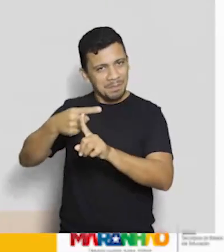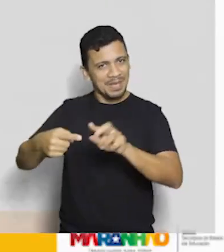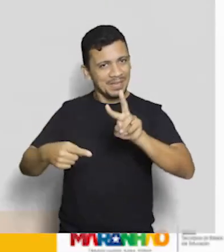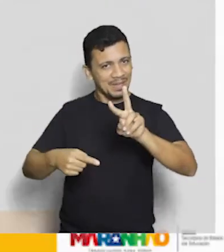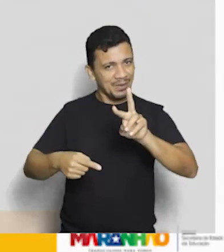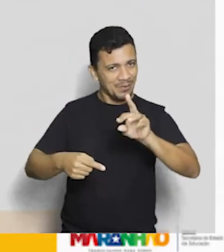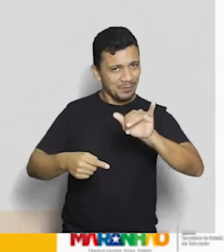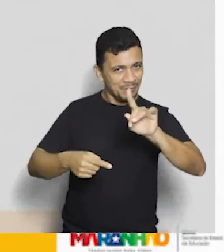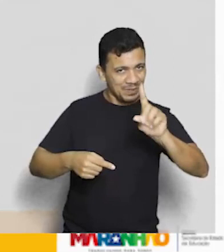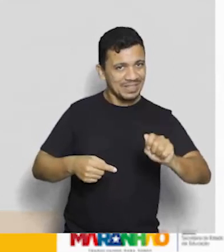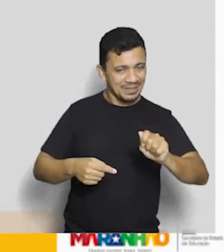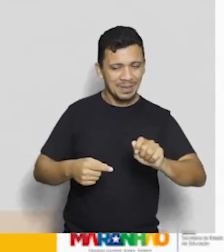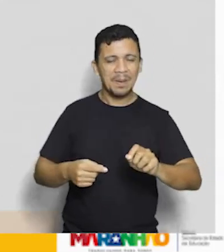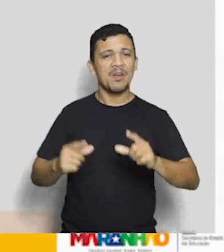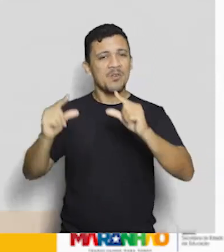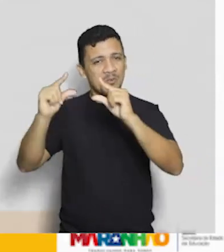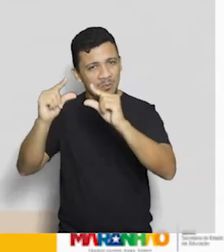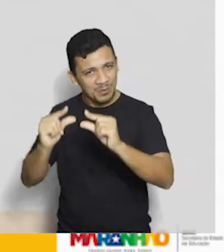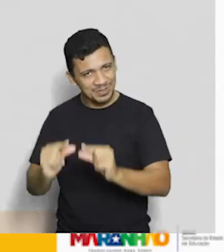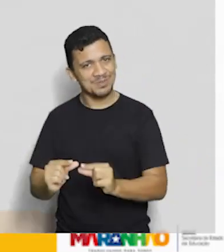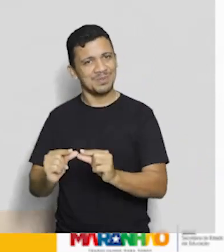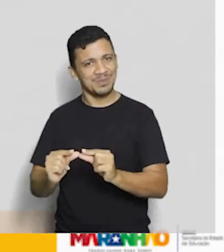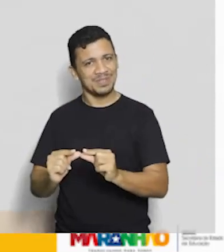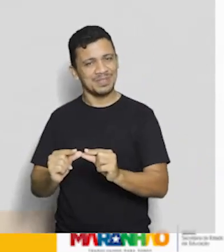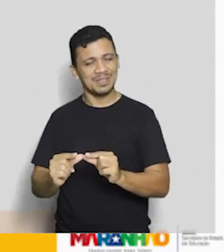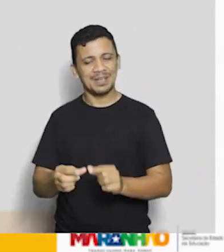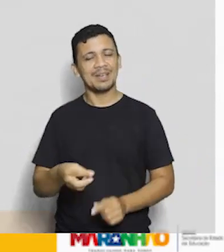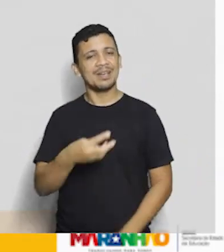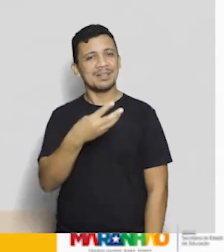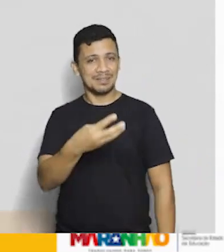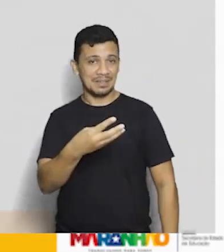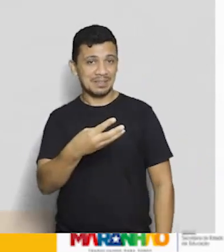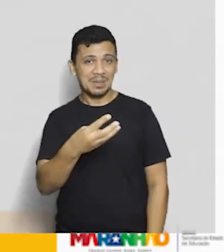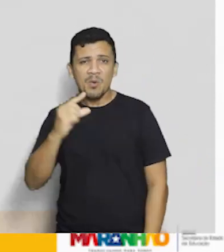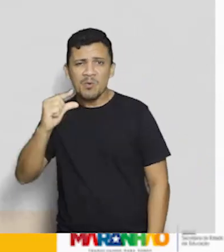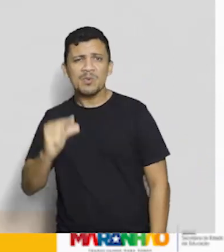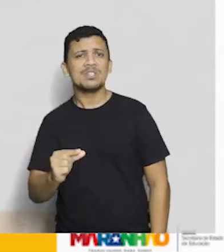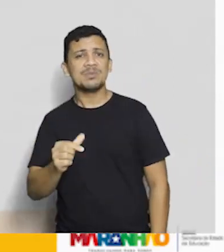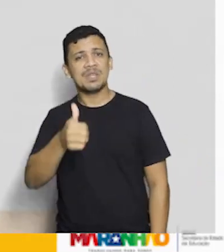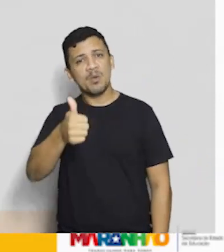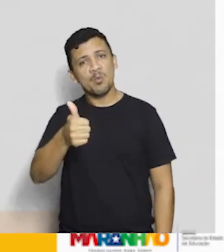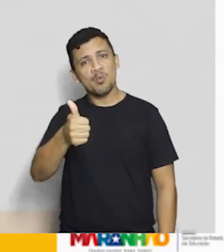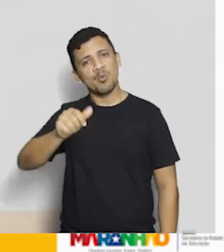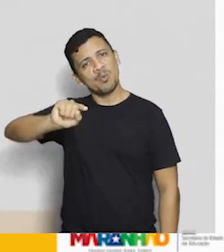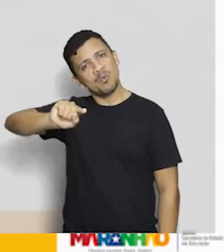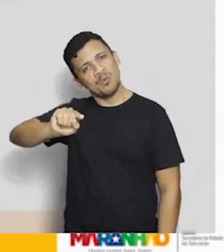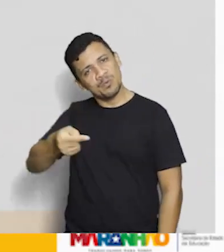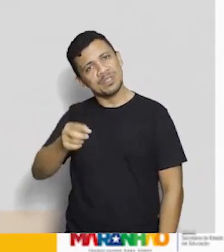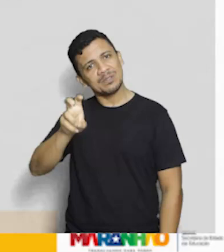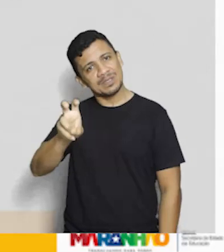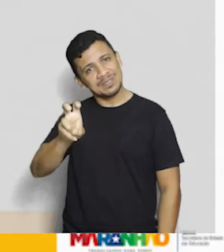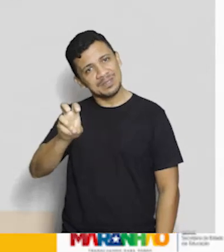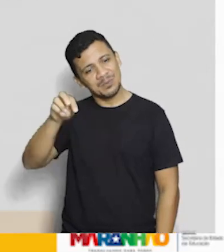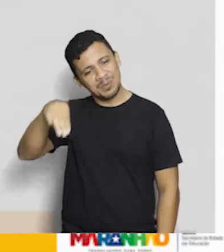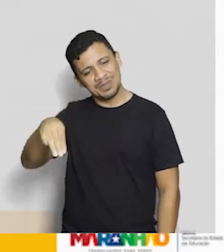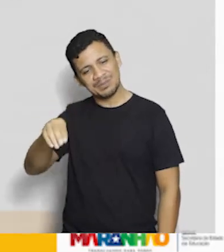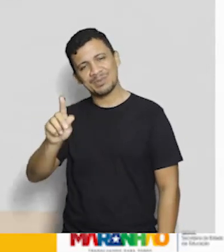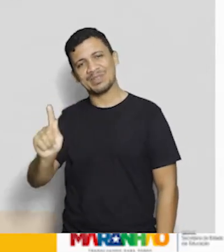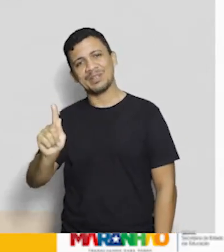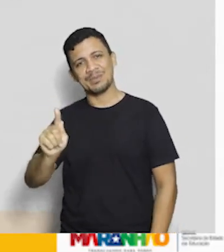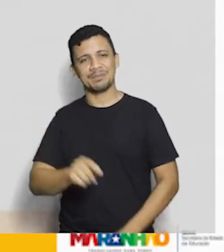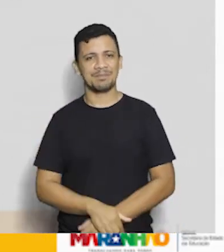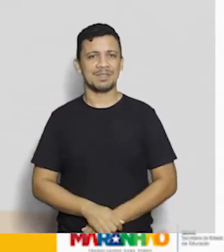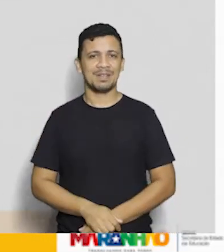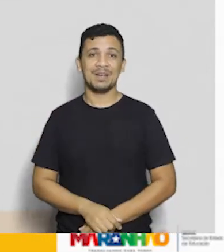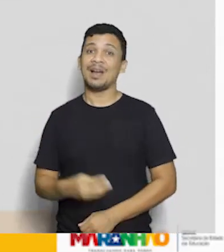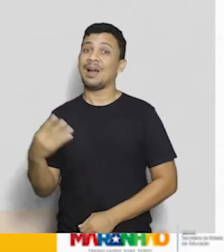de 50% do valor inicial, que é 3, vai cair para 1,5 micrograma. A